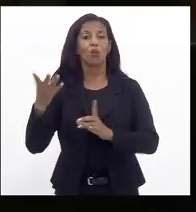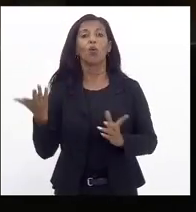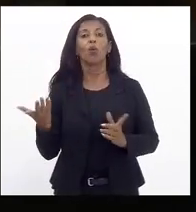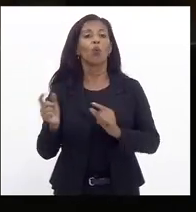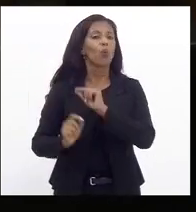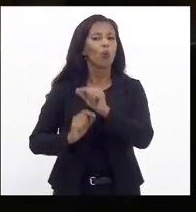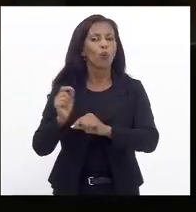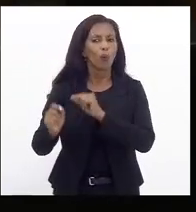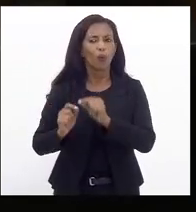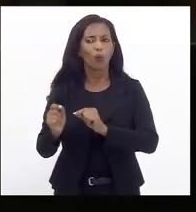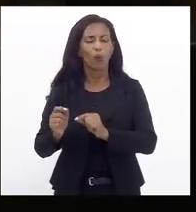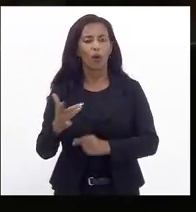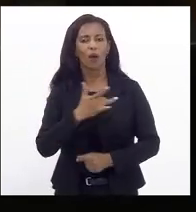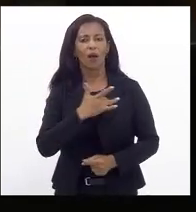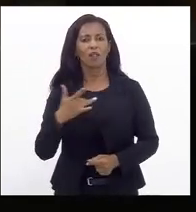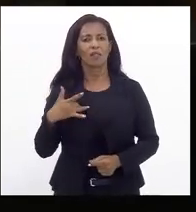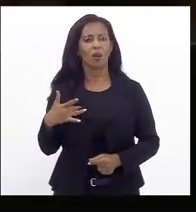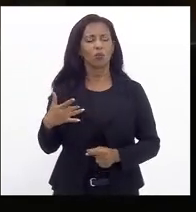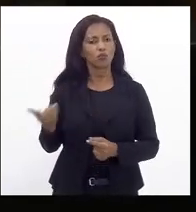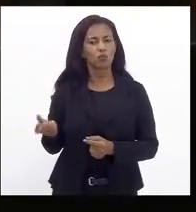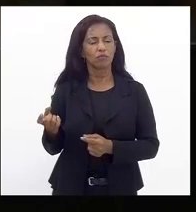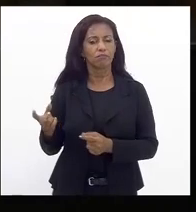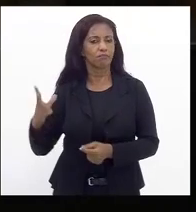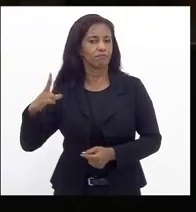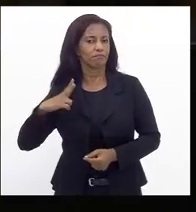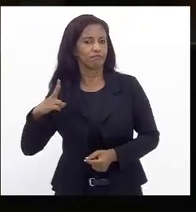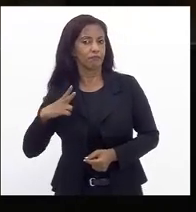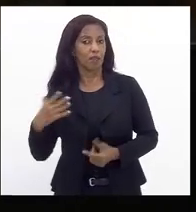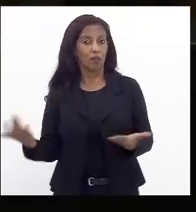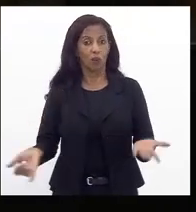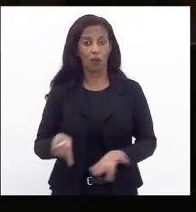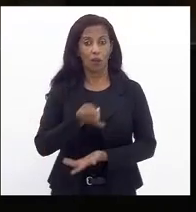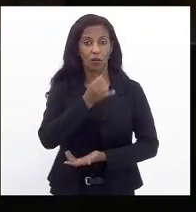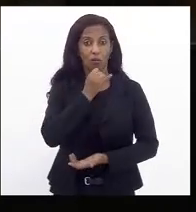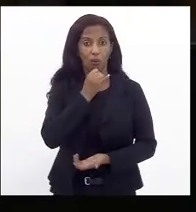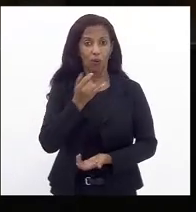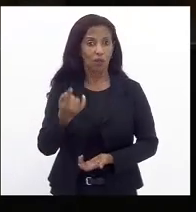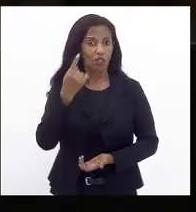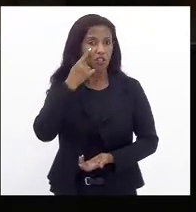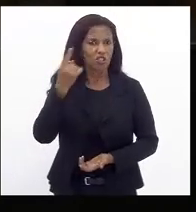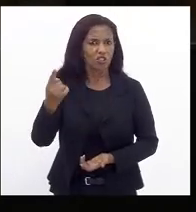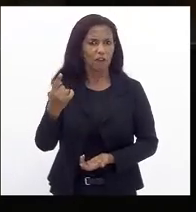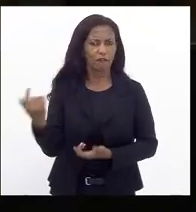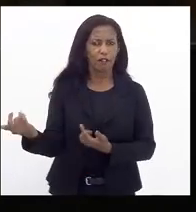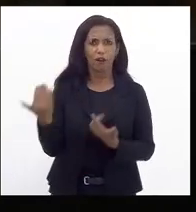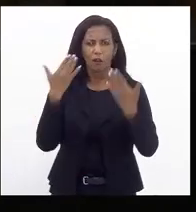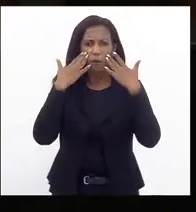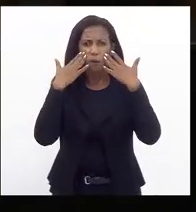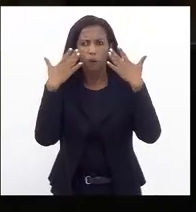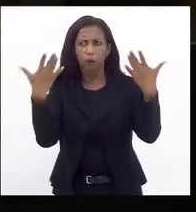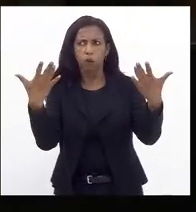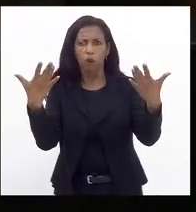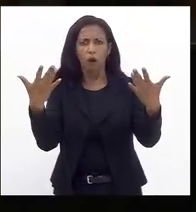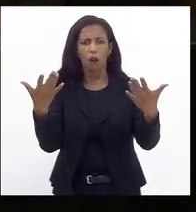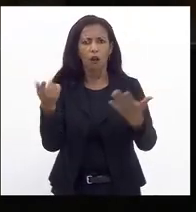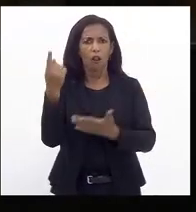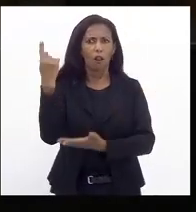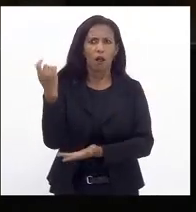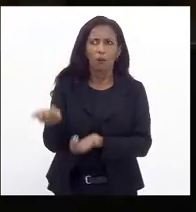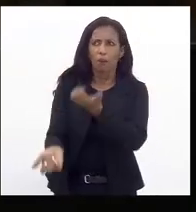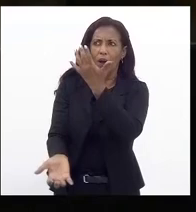previsão a saúde privada não é à toa que a gente tá vendo os escândalos relacionados à prevenção